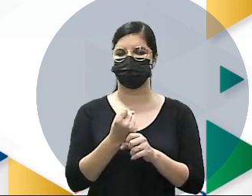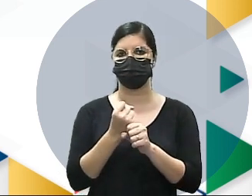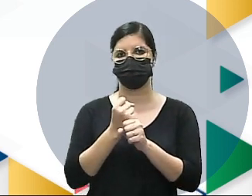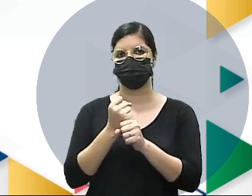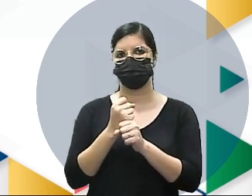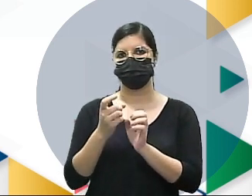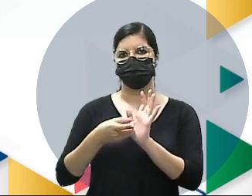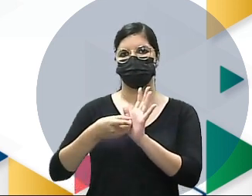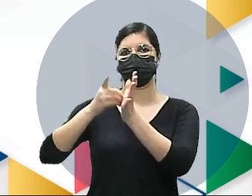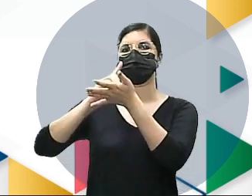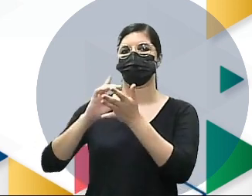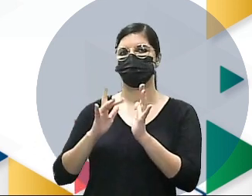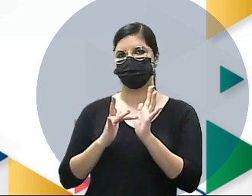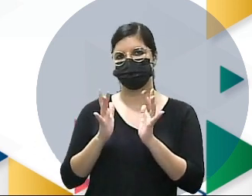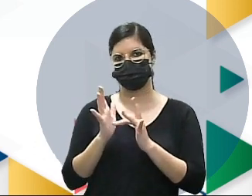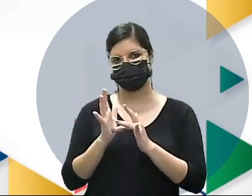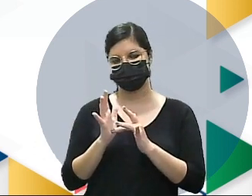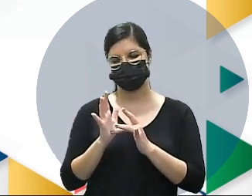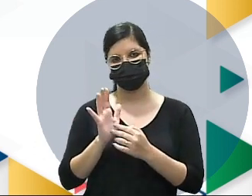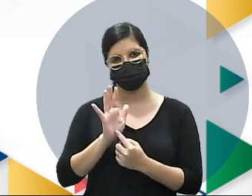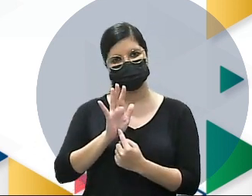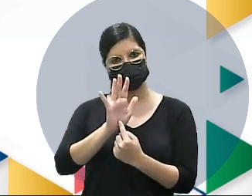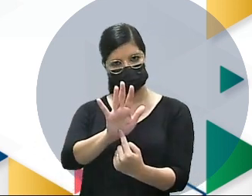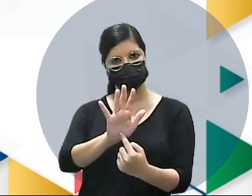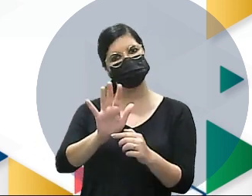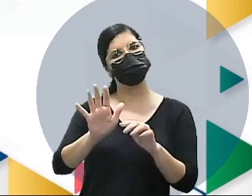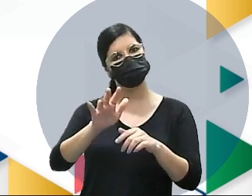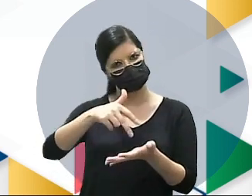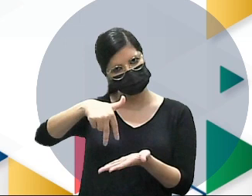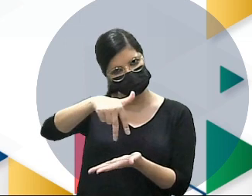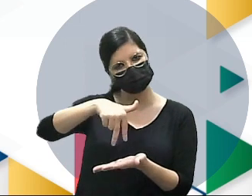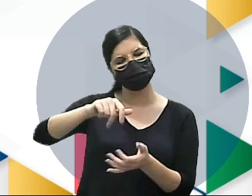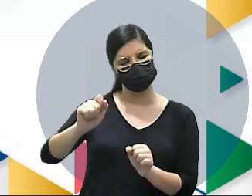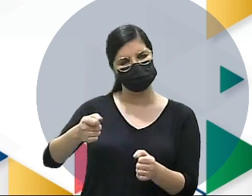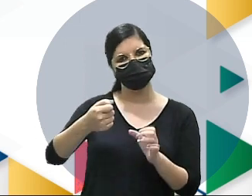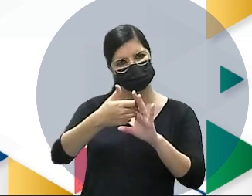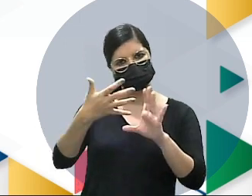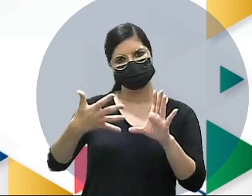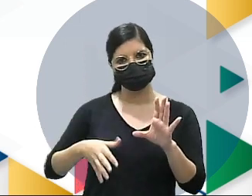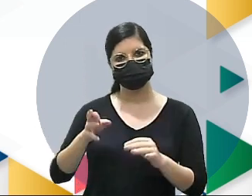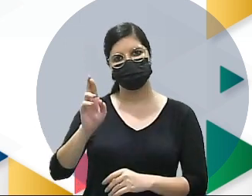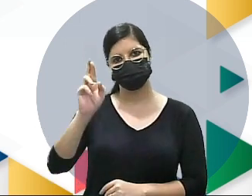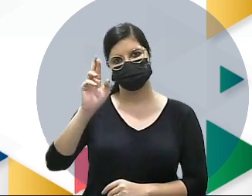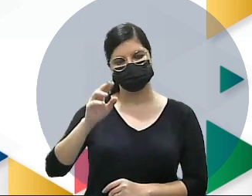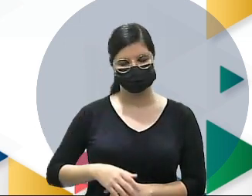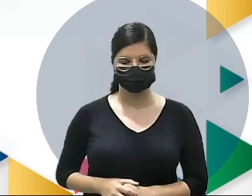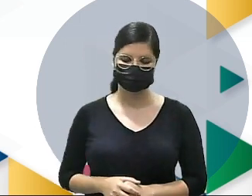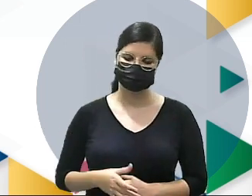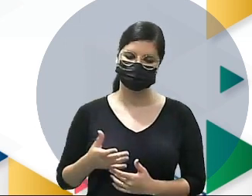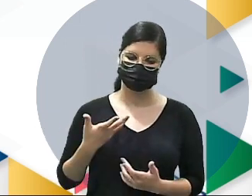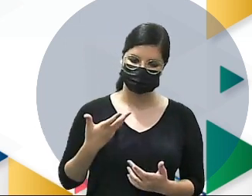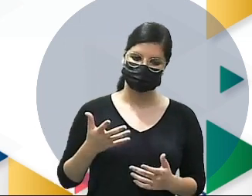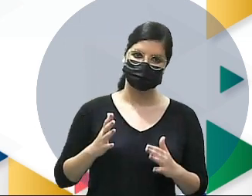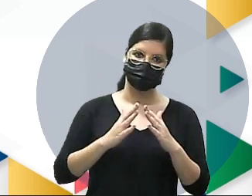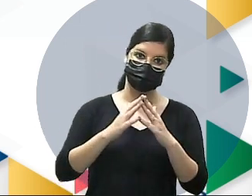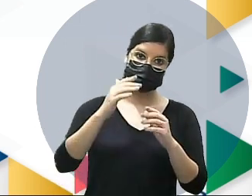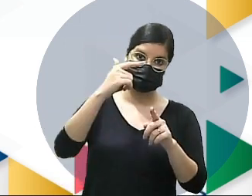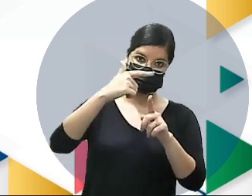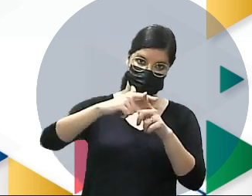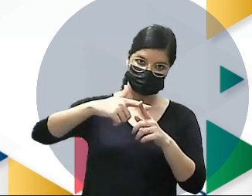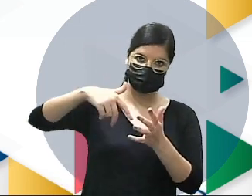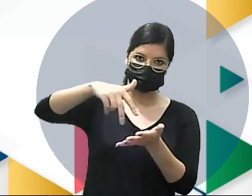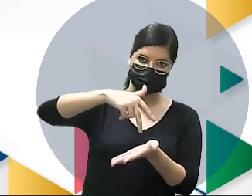Cristo né imagens que mostram que a dança já já era utilizada com essa característica religiosa então dançar na igreja